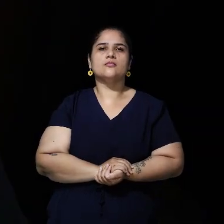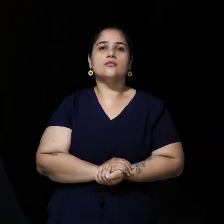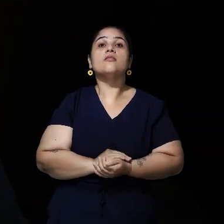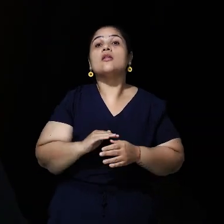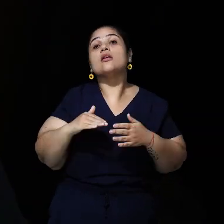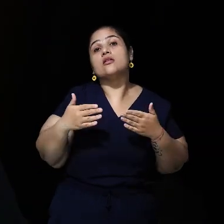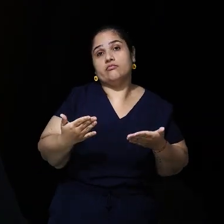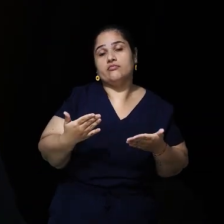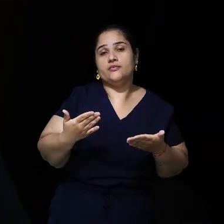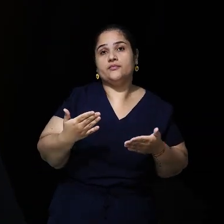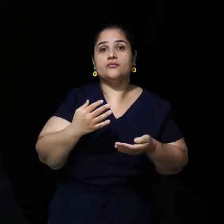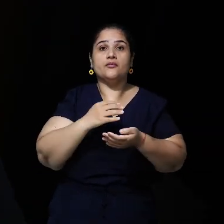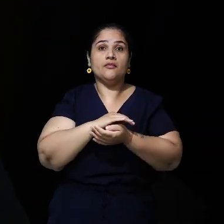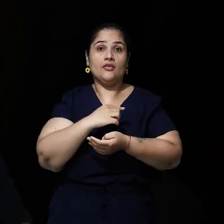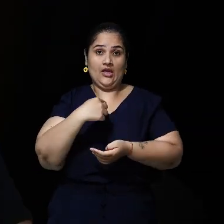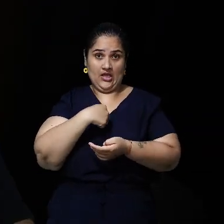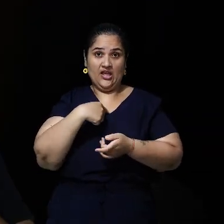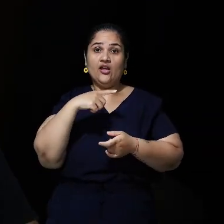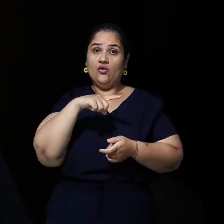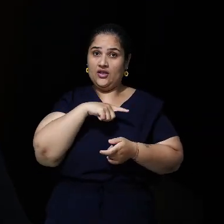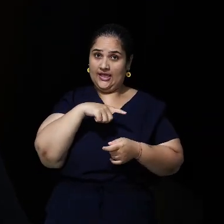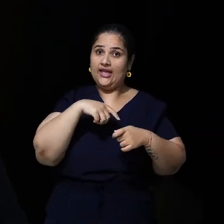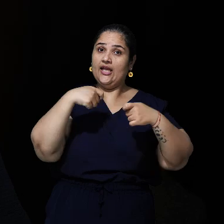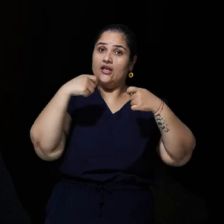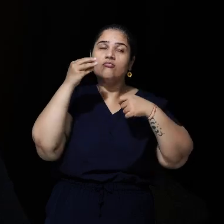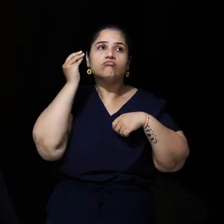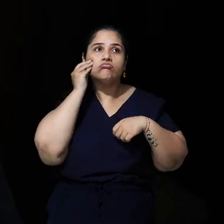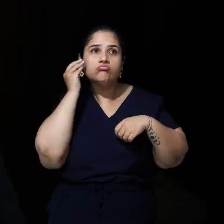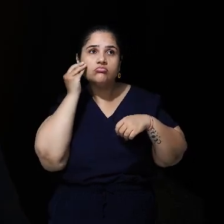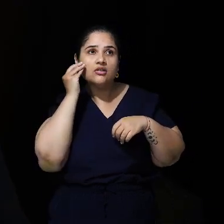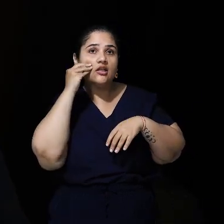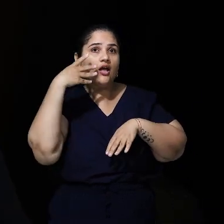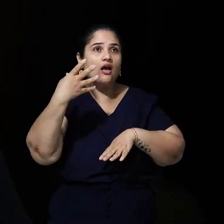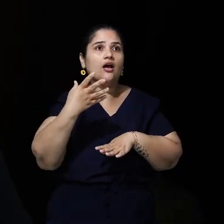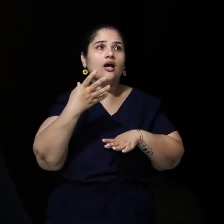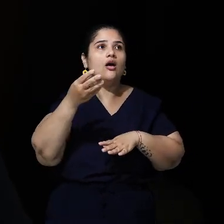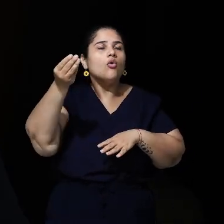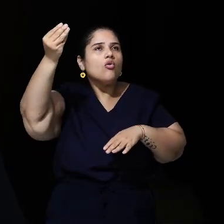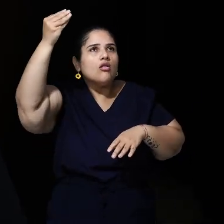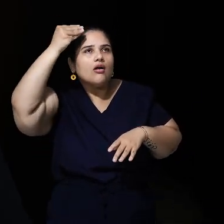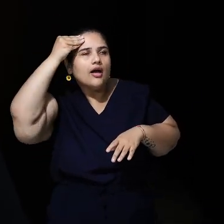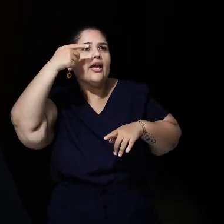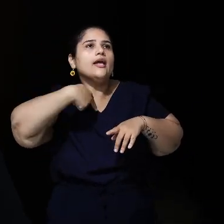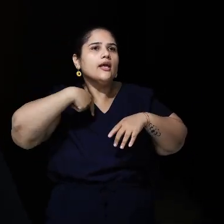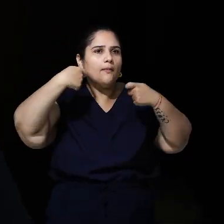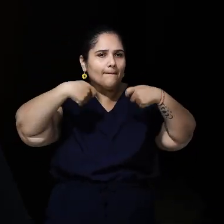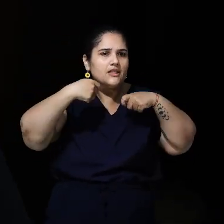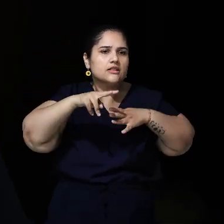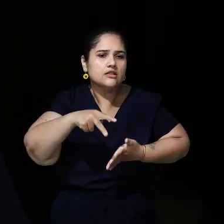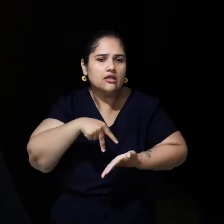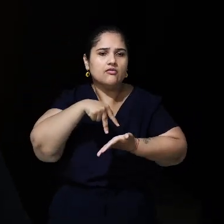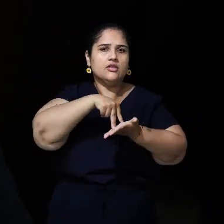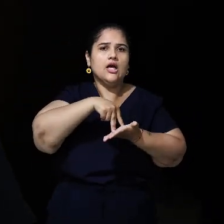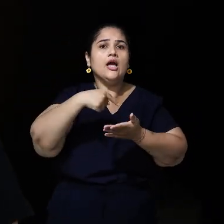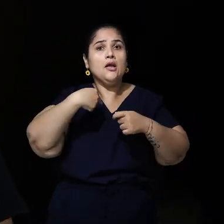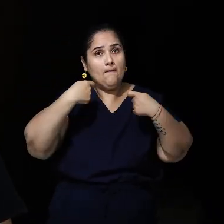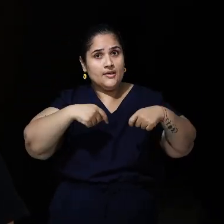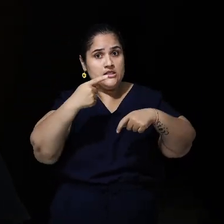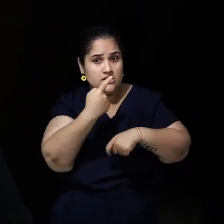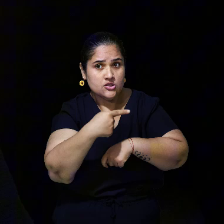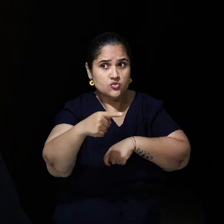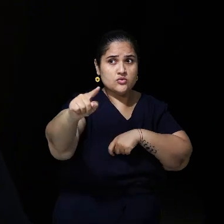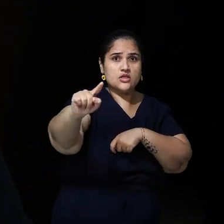Então eu tenho que tentar colocar na minha mente de que eu preciso levantar, eu preciso ir, eu preciso fazer, eu